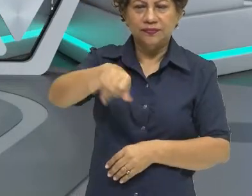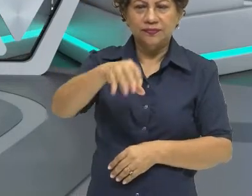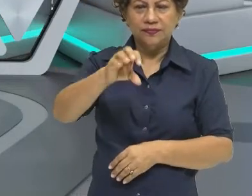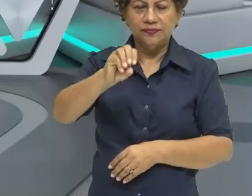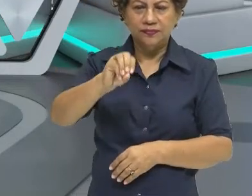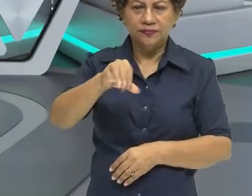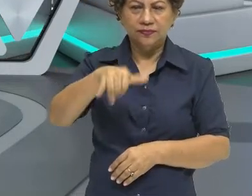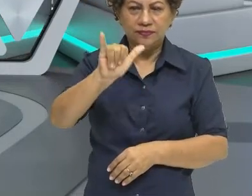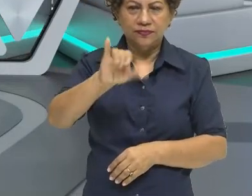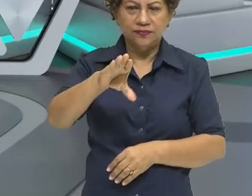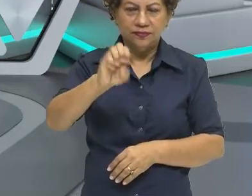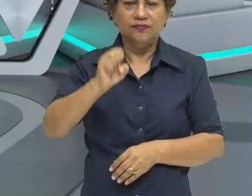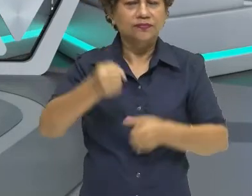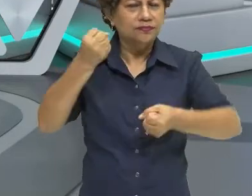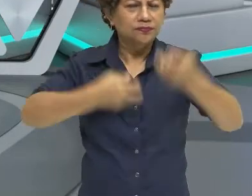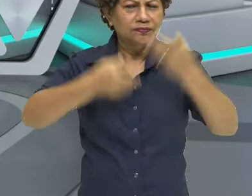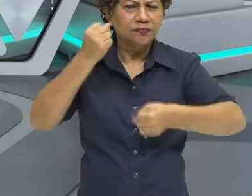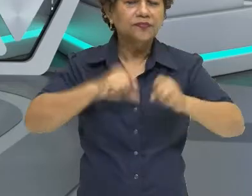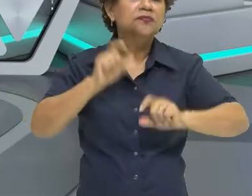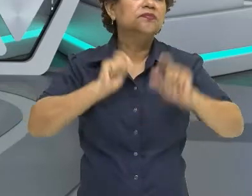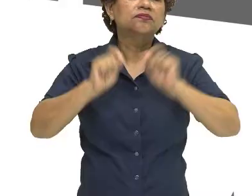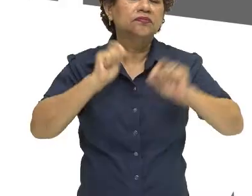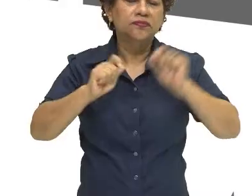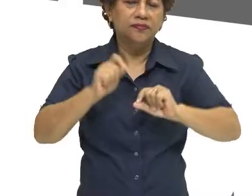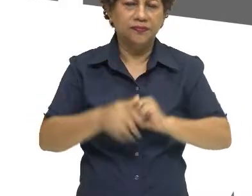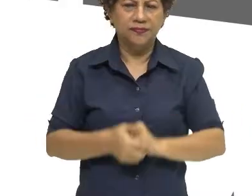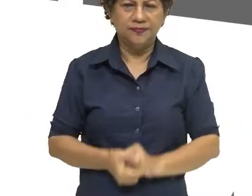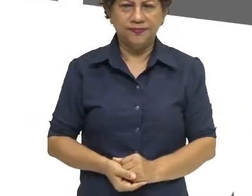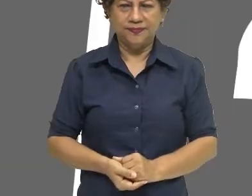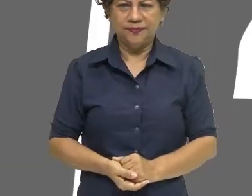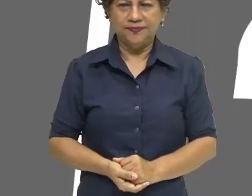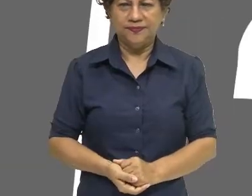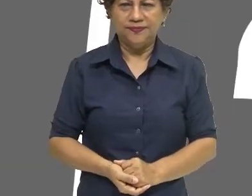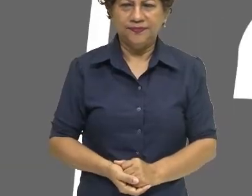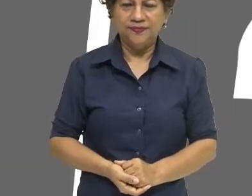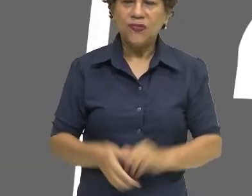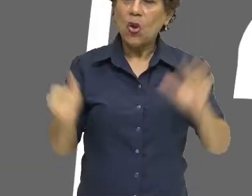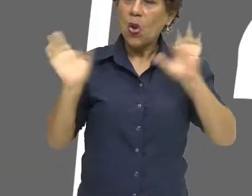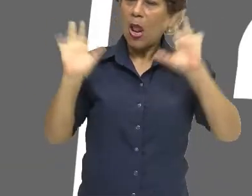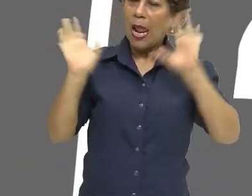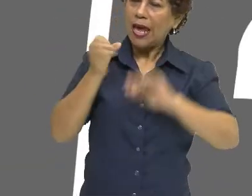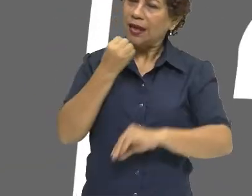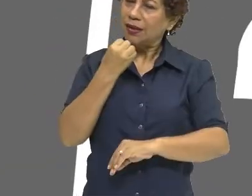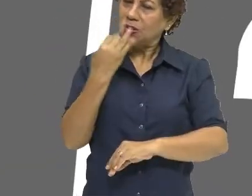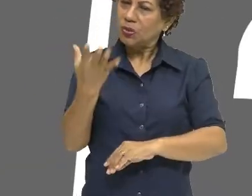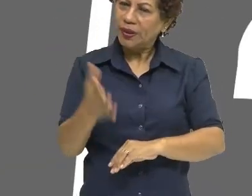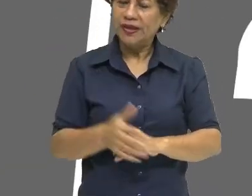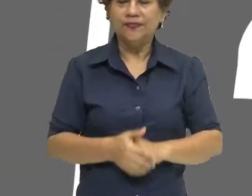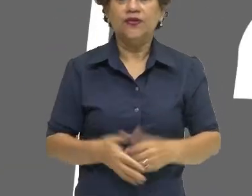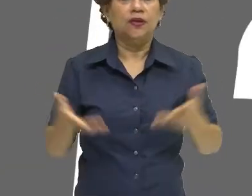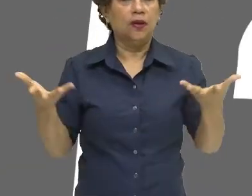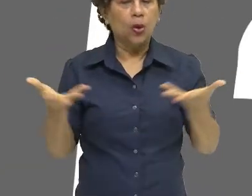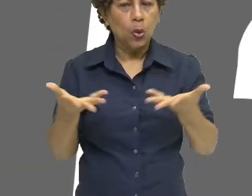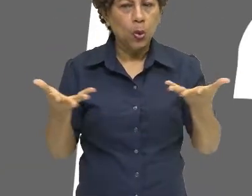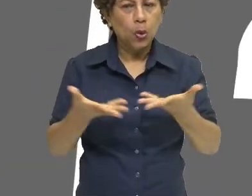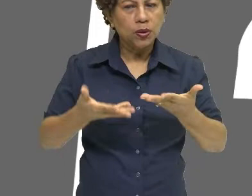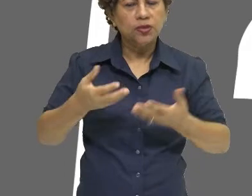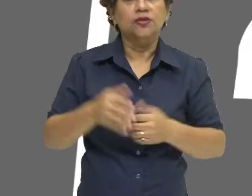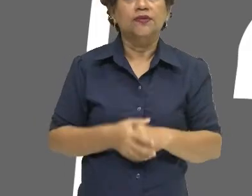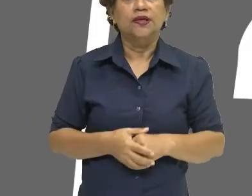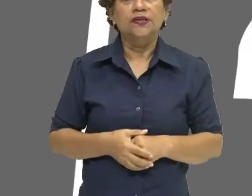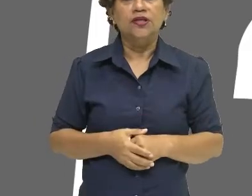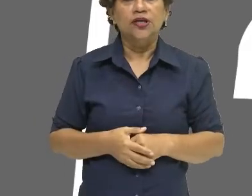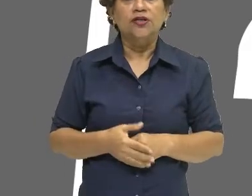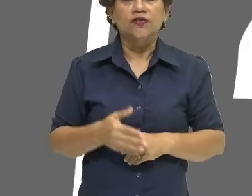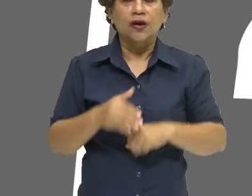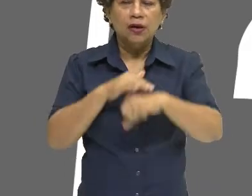incrível o que é a literatura de cordel. Olá, pessoal, tudo bem com vocês? Hoje a gente vai conversar sobre